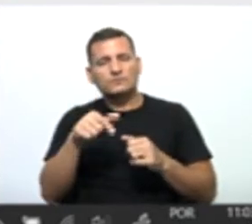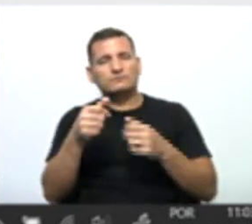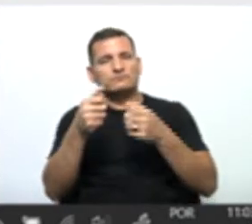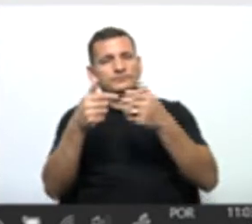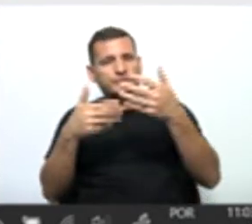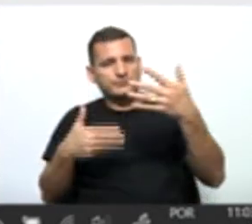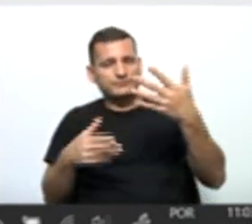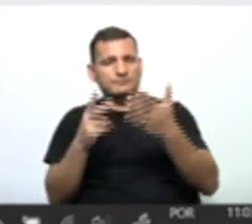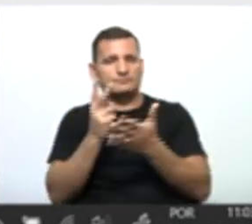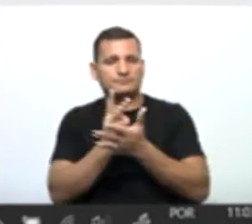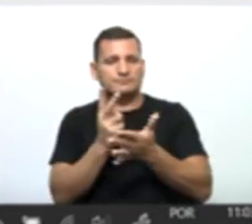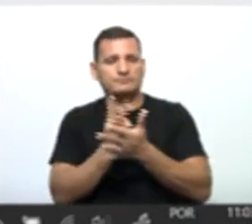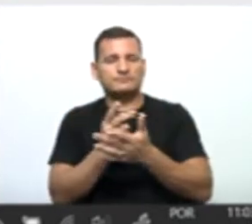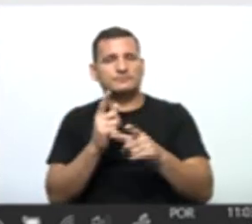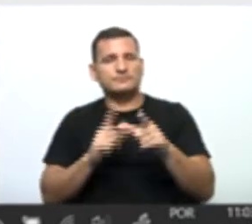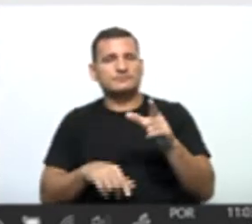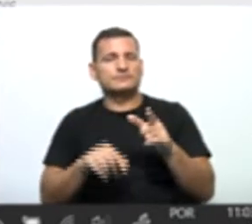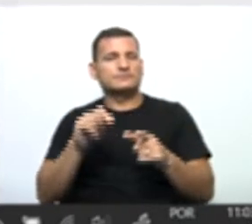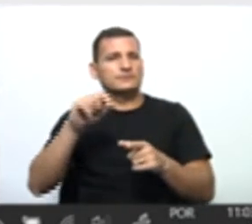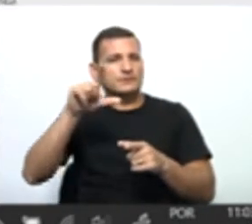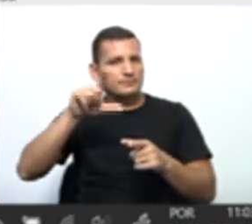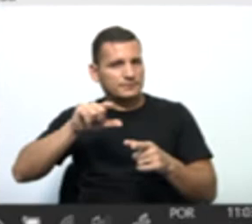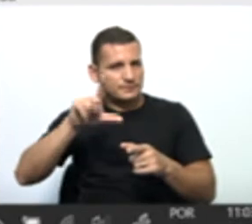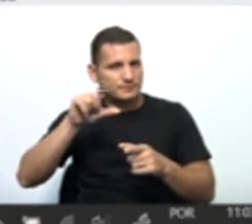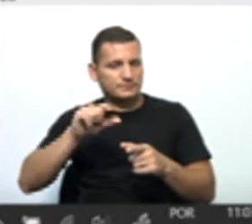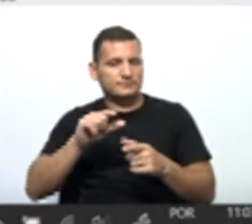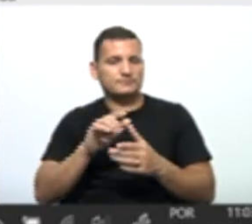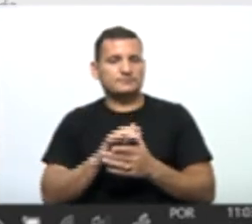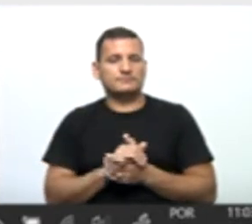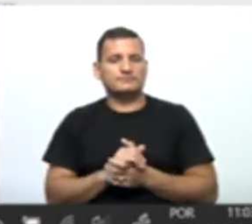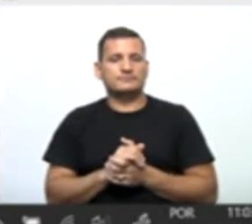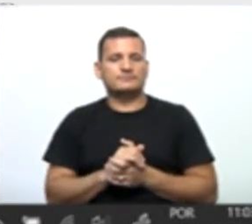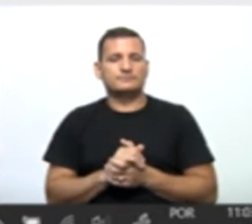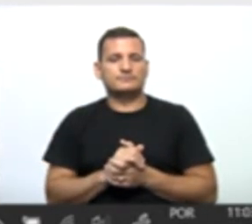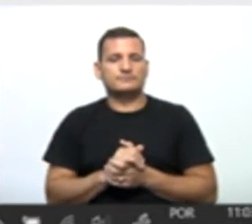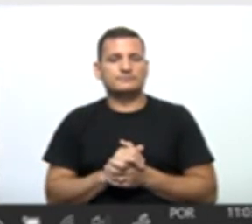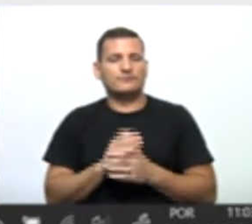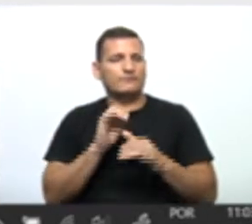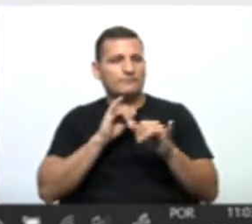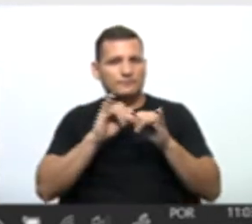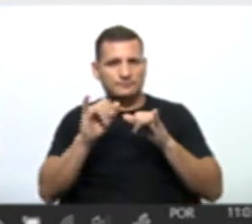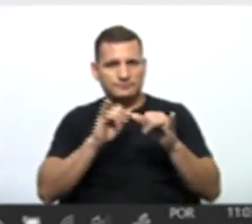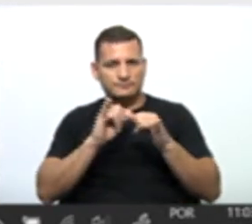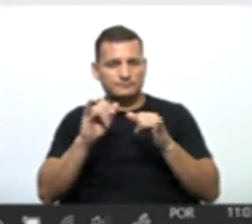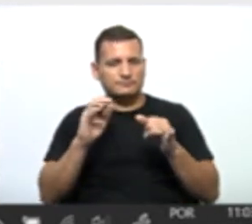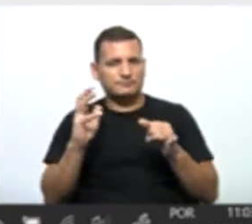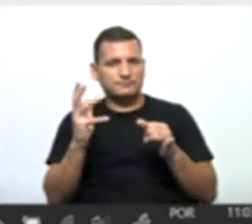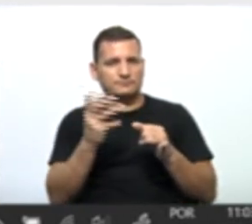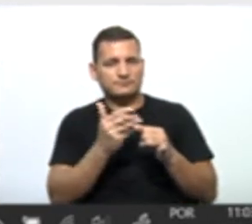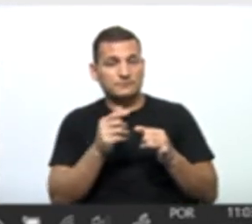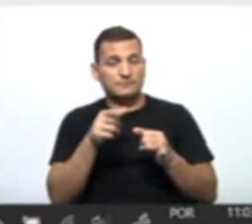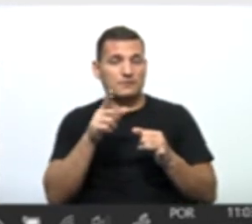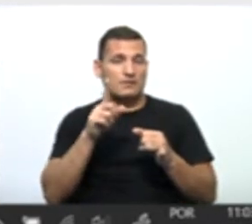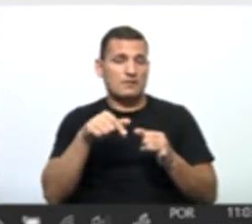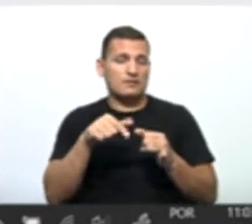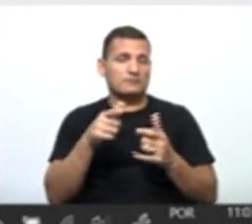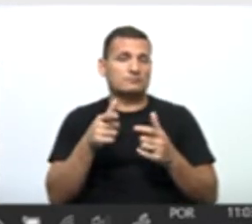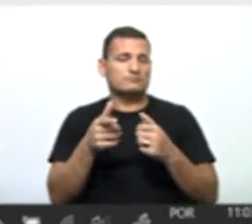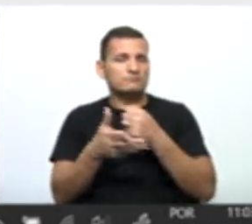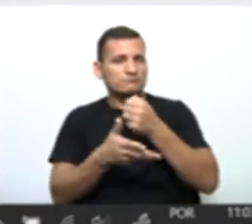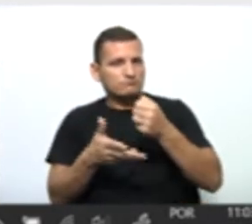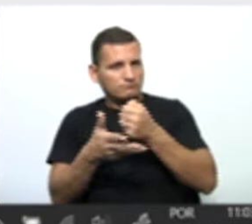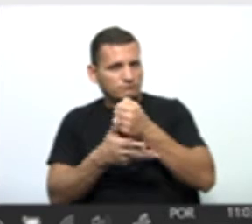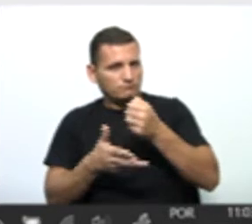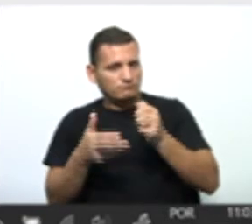formatações, mesmo tamanho, enfim, certo? E aí as informações em geral. Esse é um princípio,